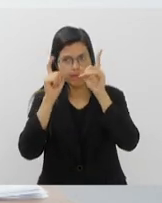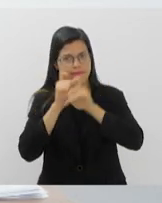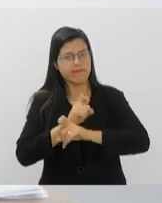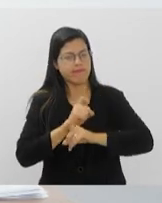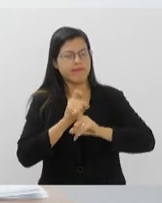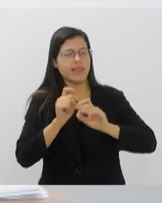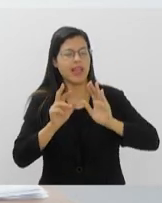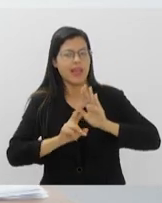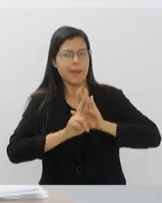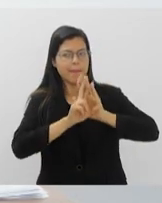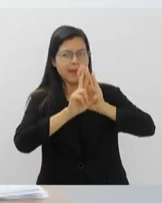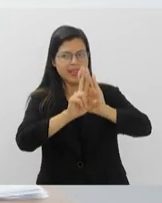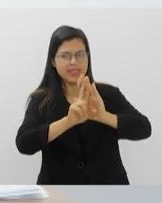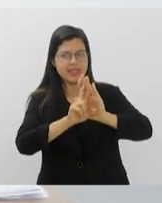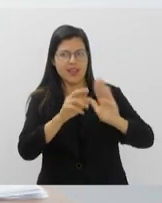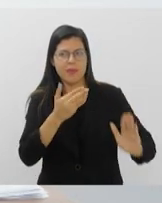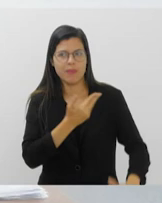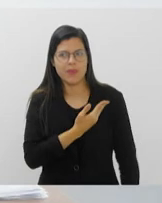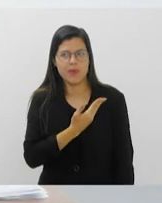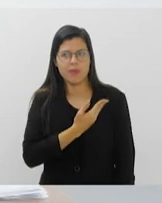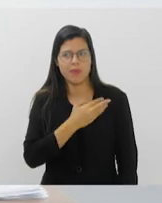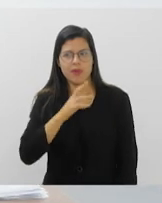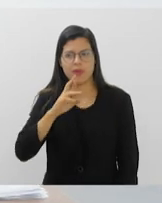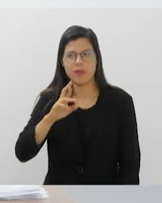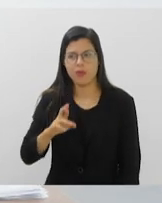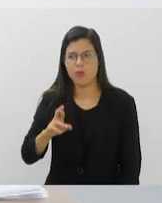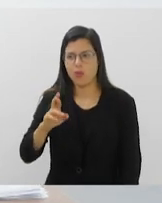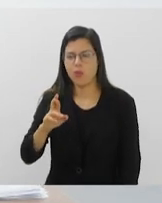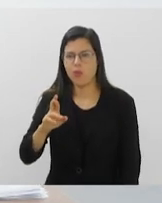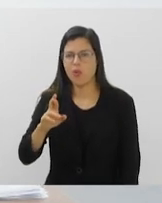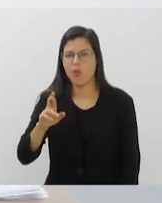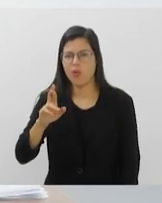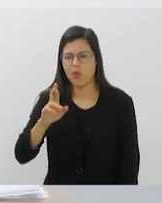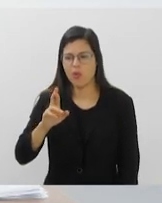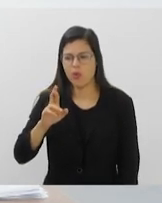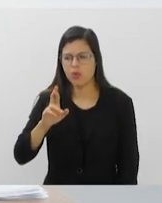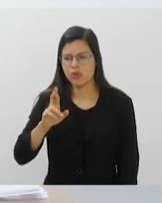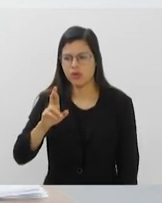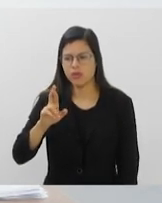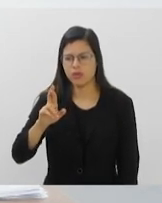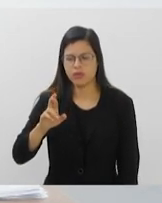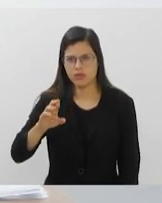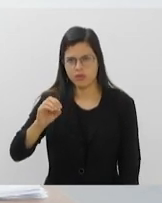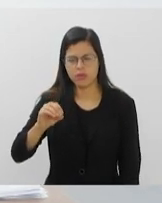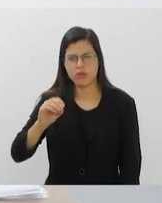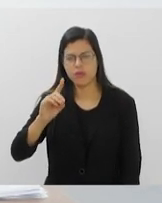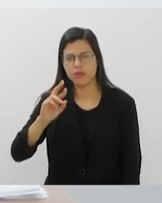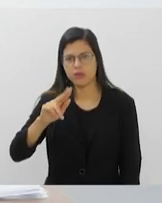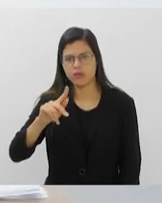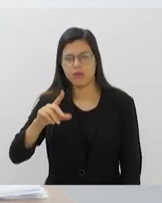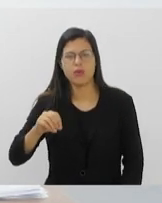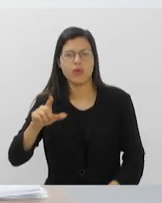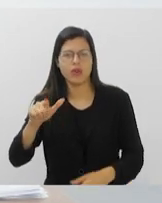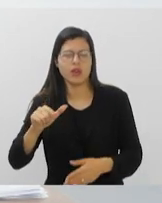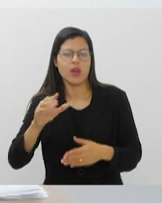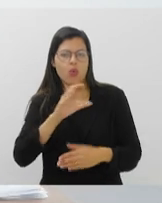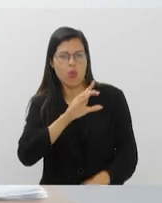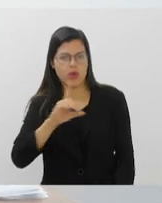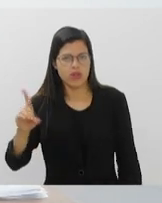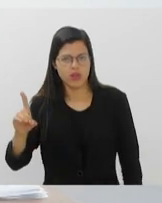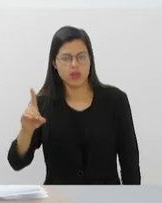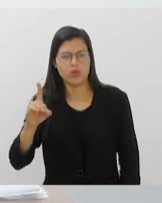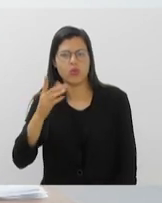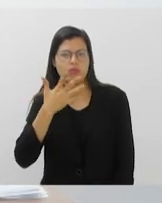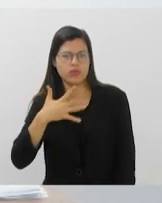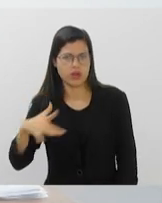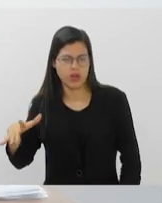representar o meu colega Rodrigo Azambuja que é o nosso coordenador de infância e juventude Então a gente tem enfrentado